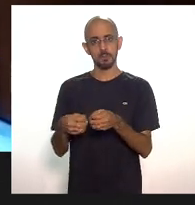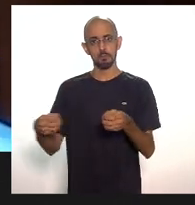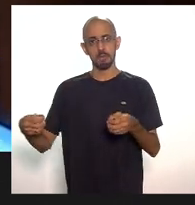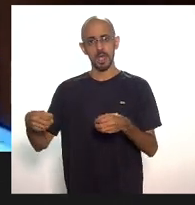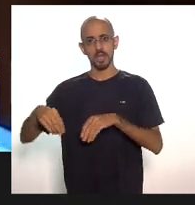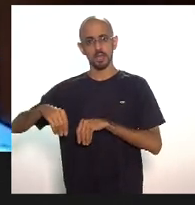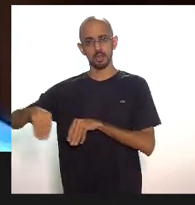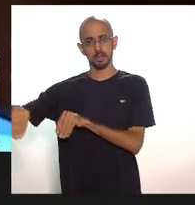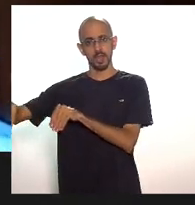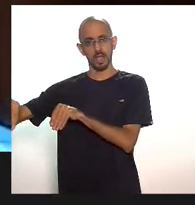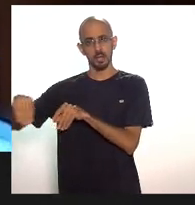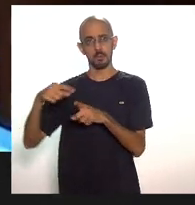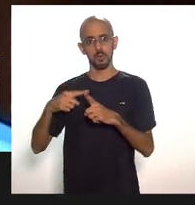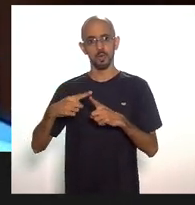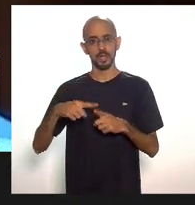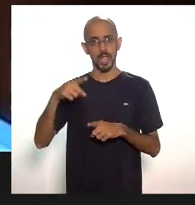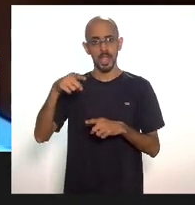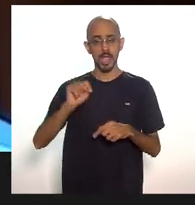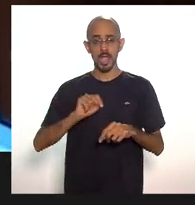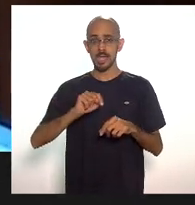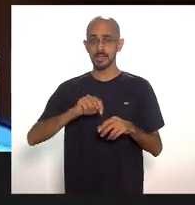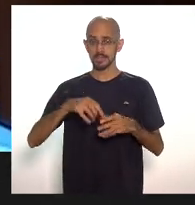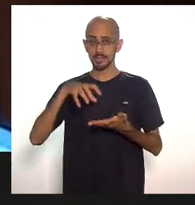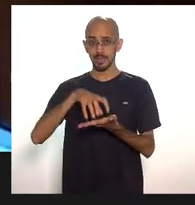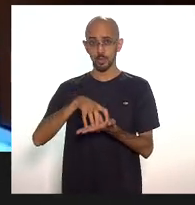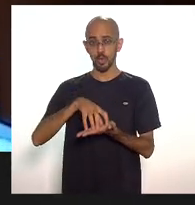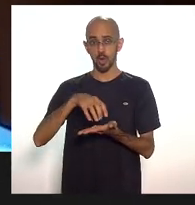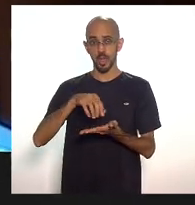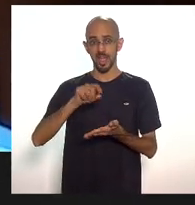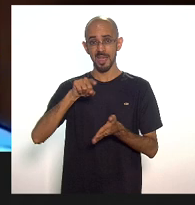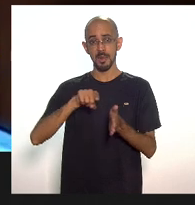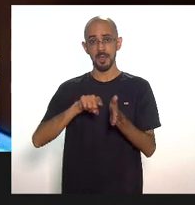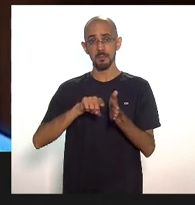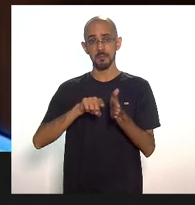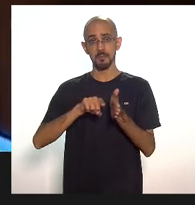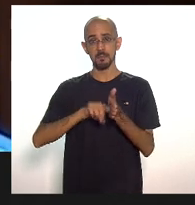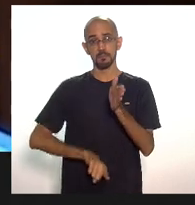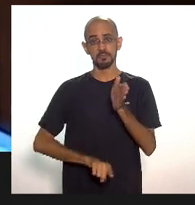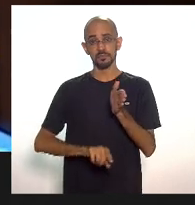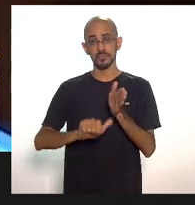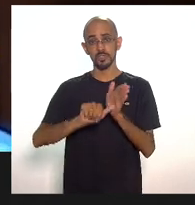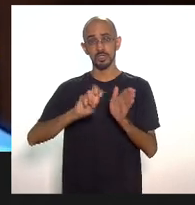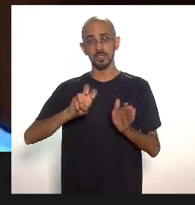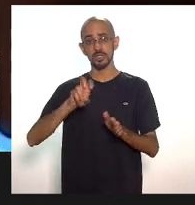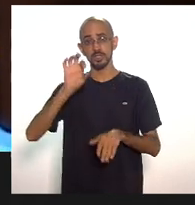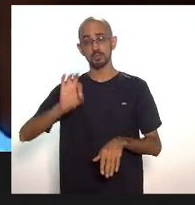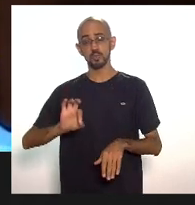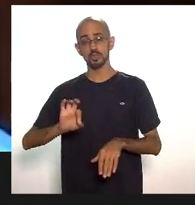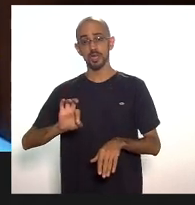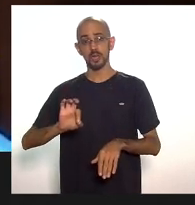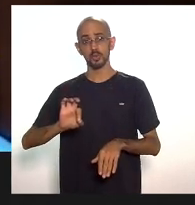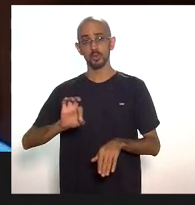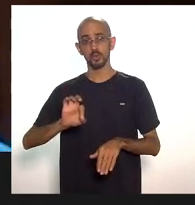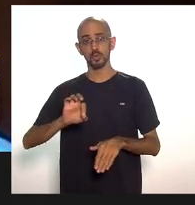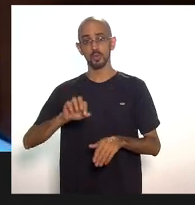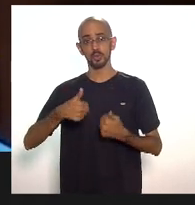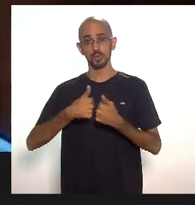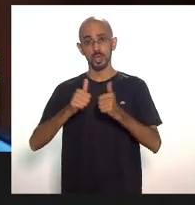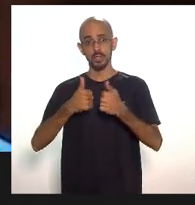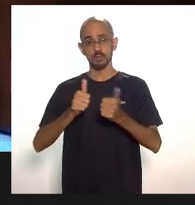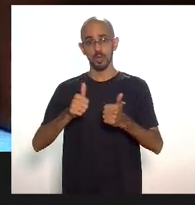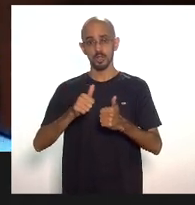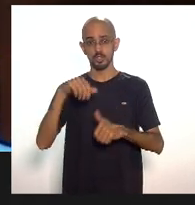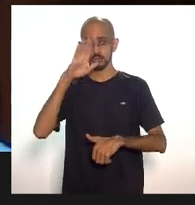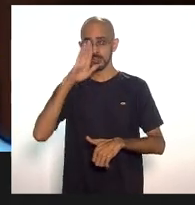salvo engano, representa menos de 15% do transporte de cargas no Brasil. Menos de 15% das cargas